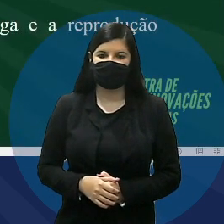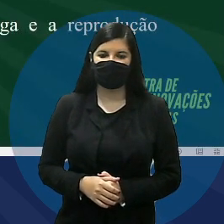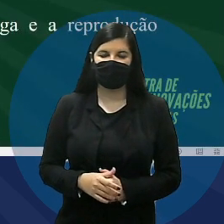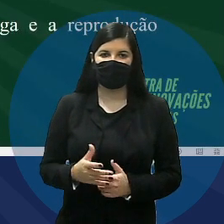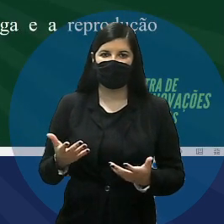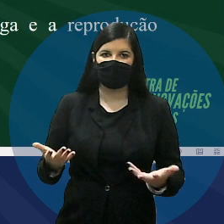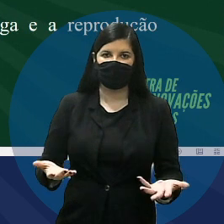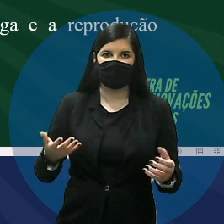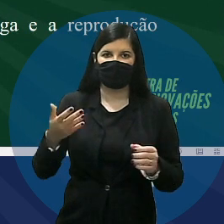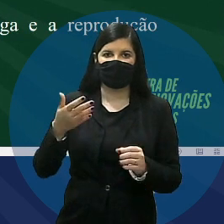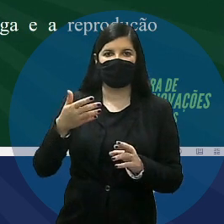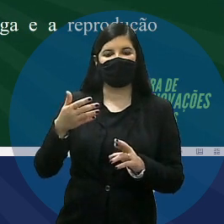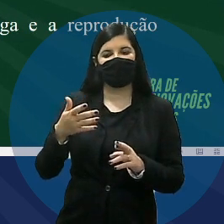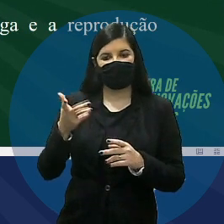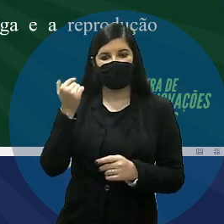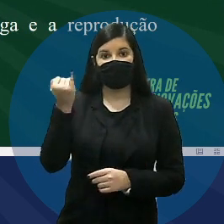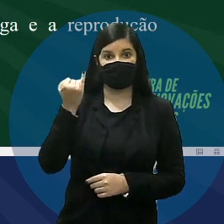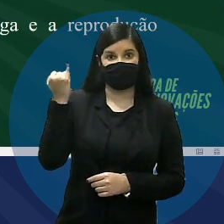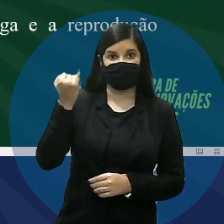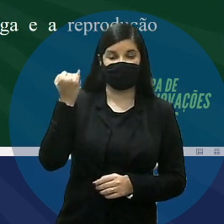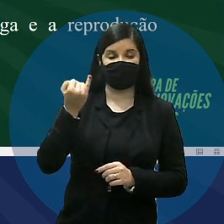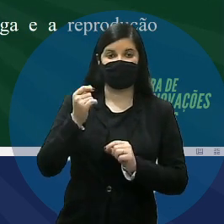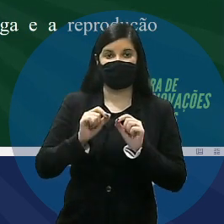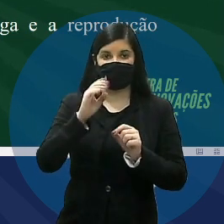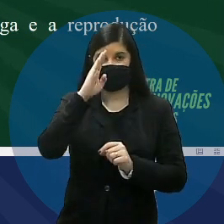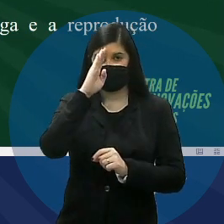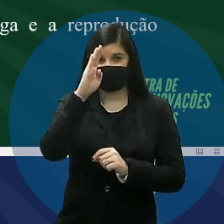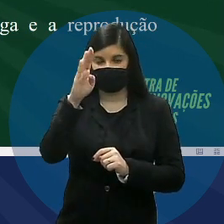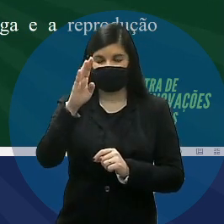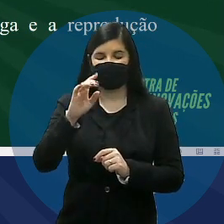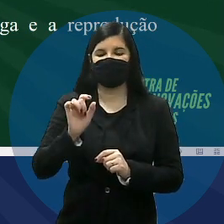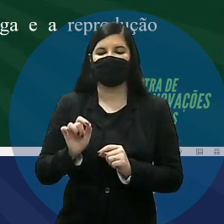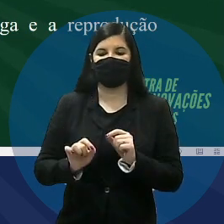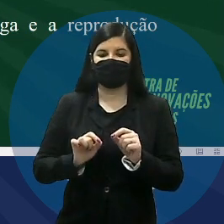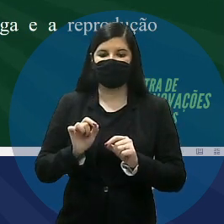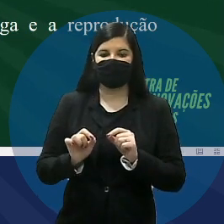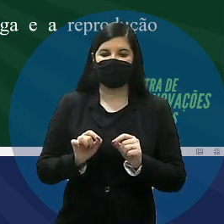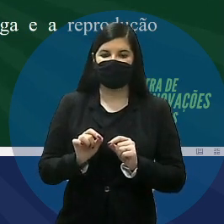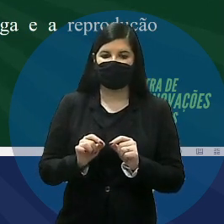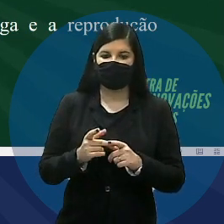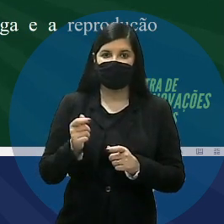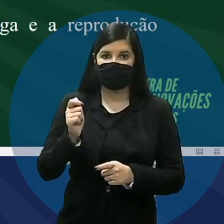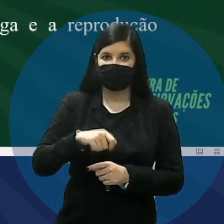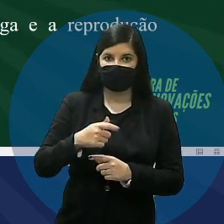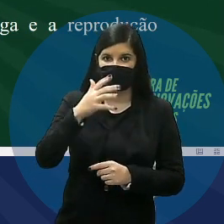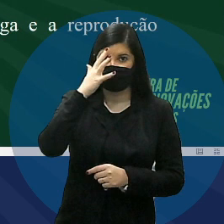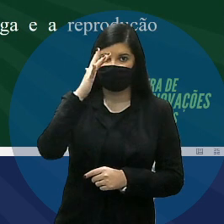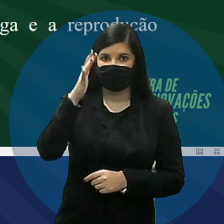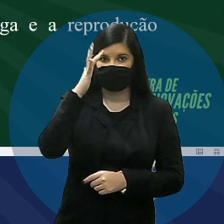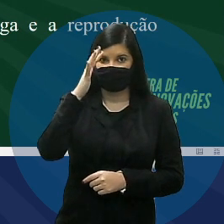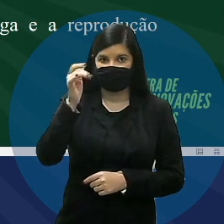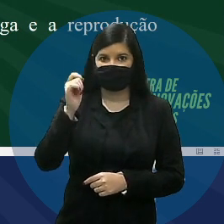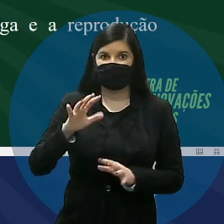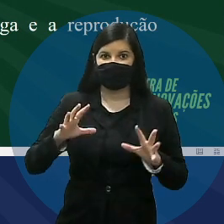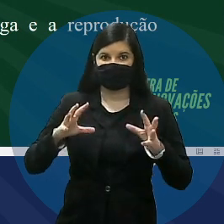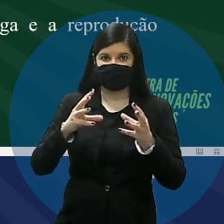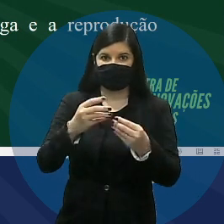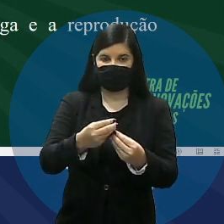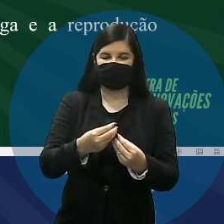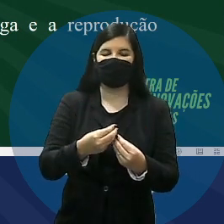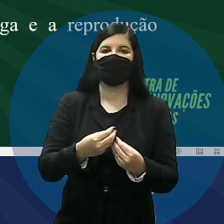Enquanto a relevância, principalmente foi possível pensar a totalidade não apenas